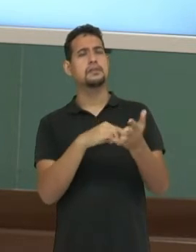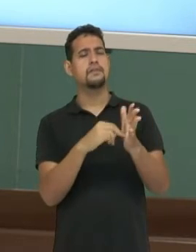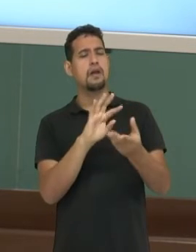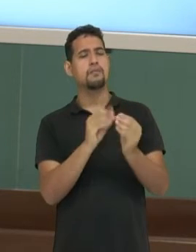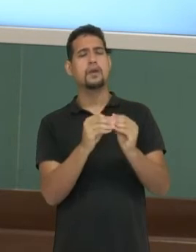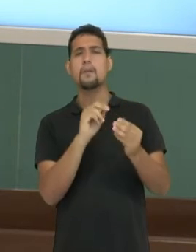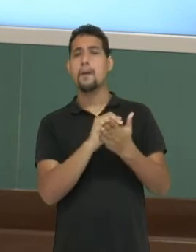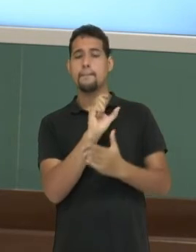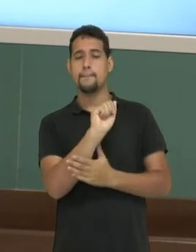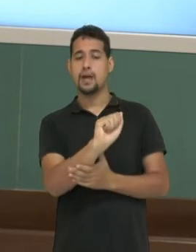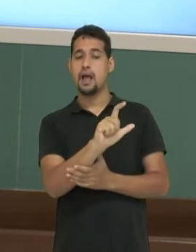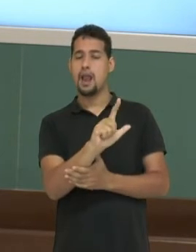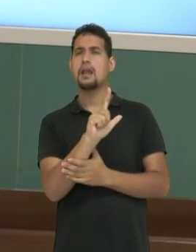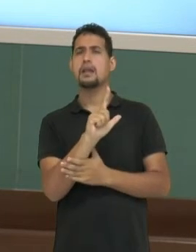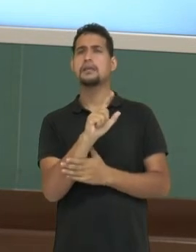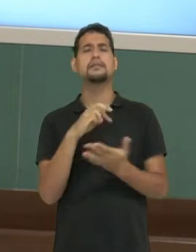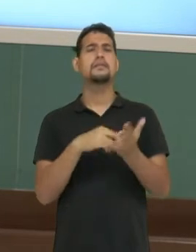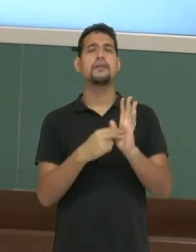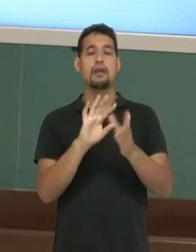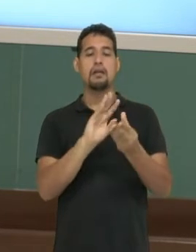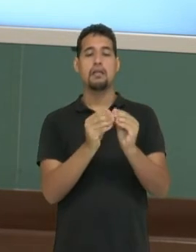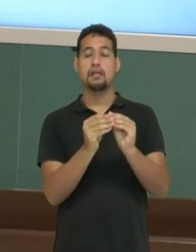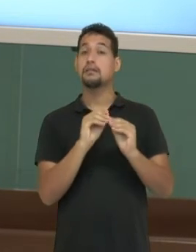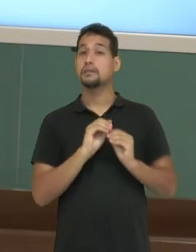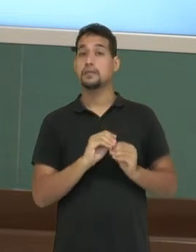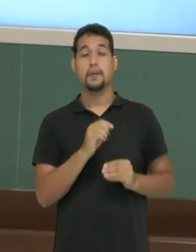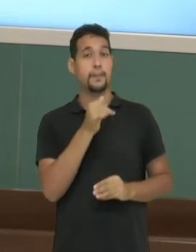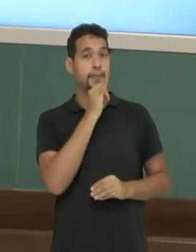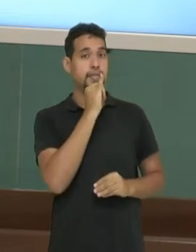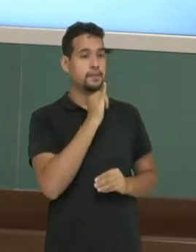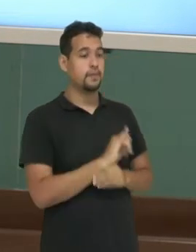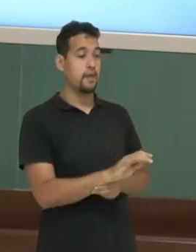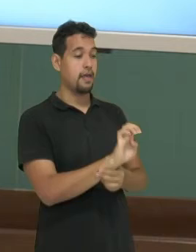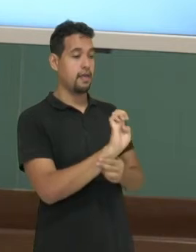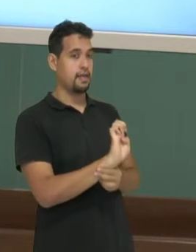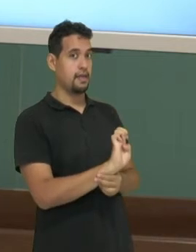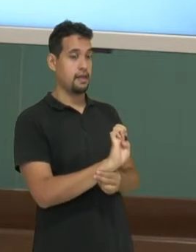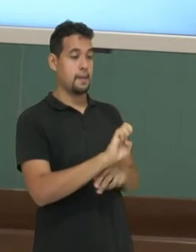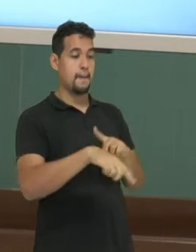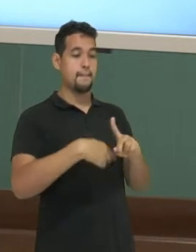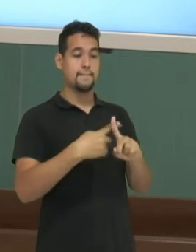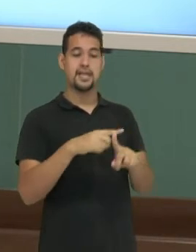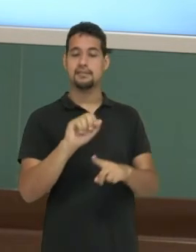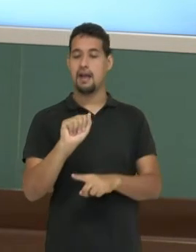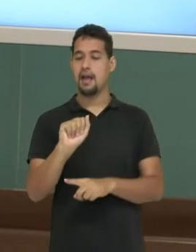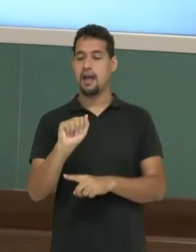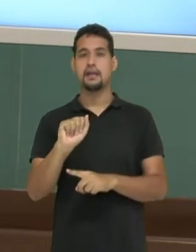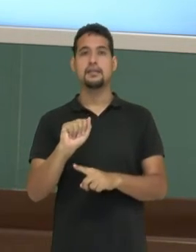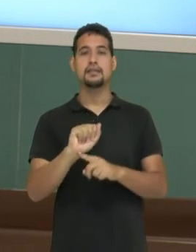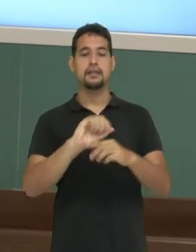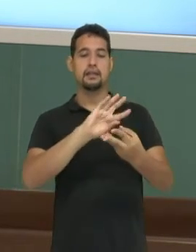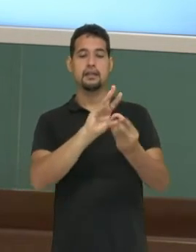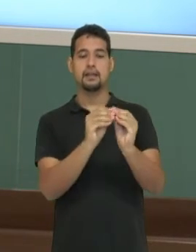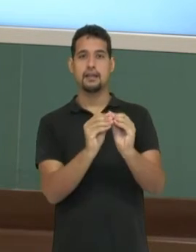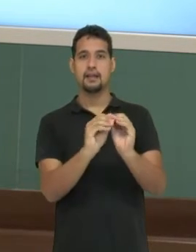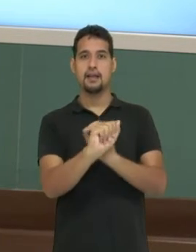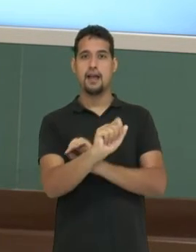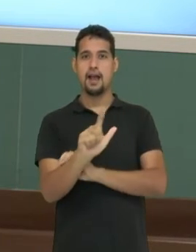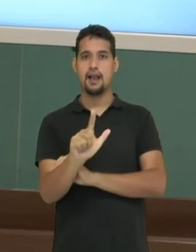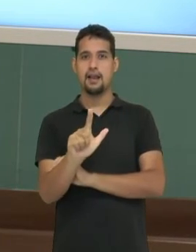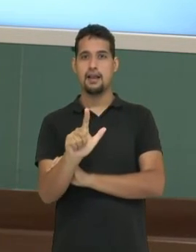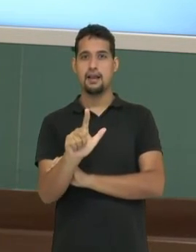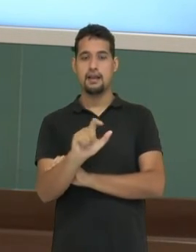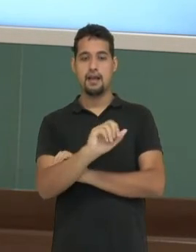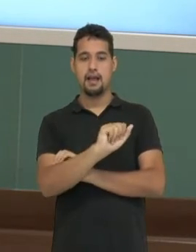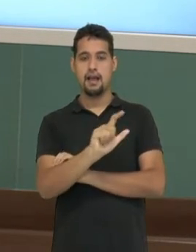contração que nós dissemos, que é o artigo el mais a que vai dar ao